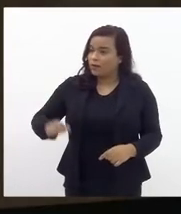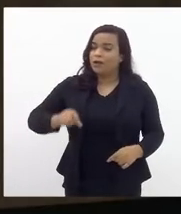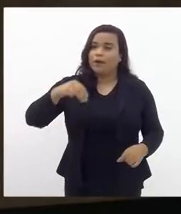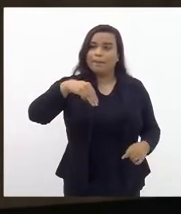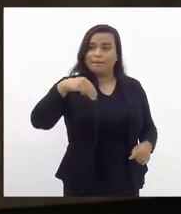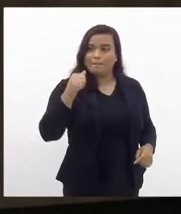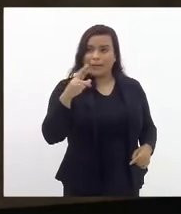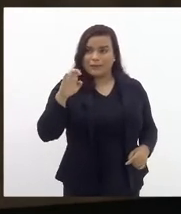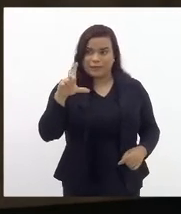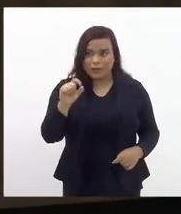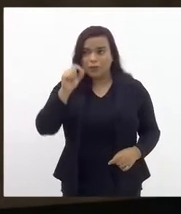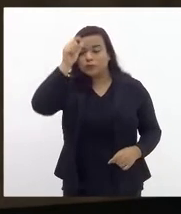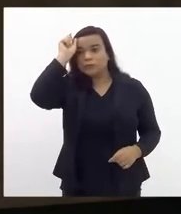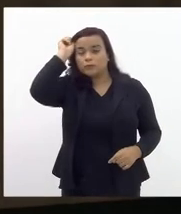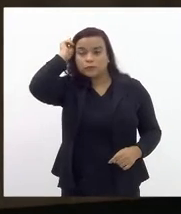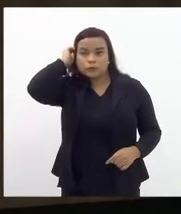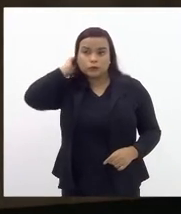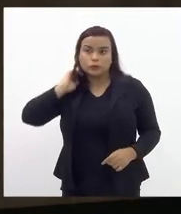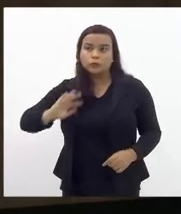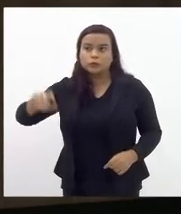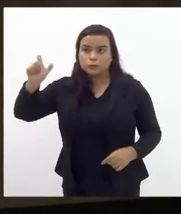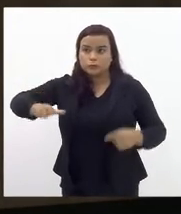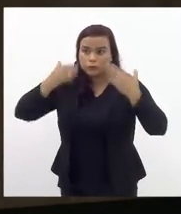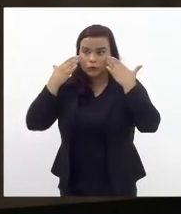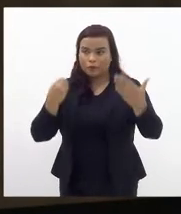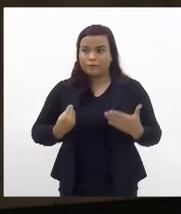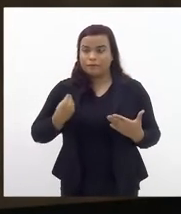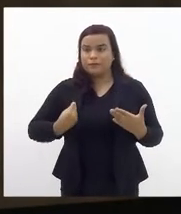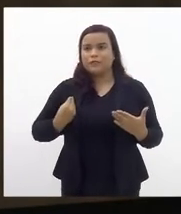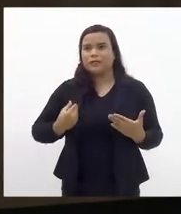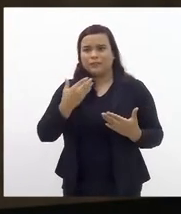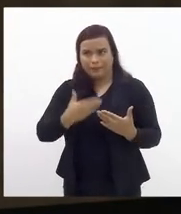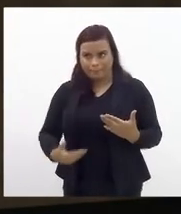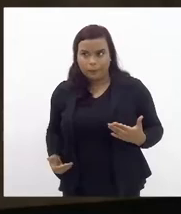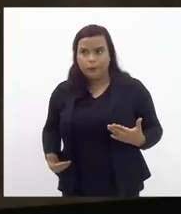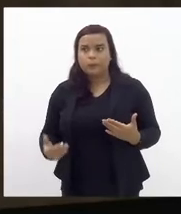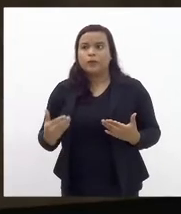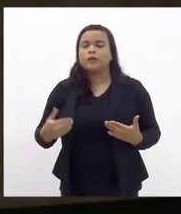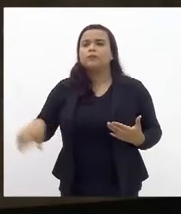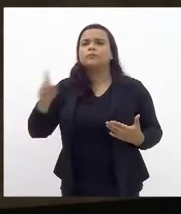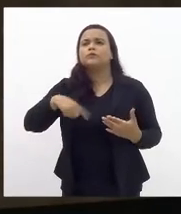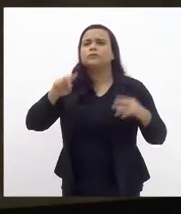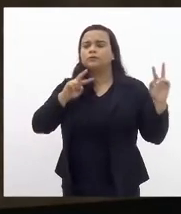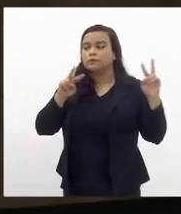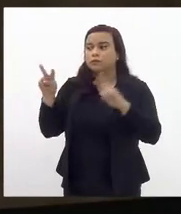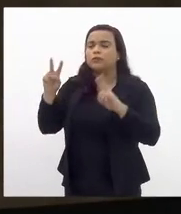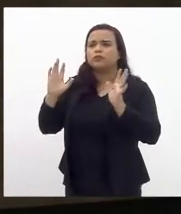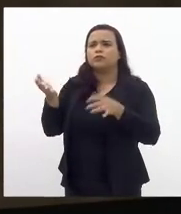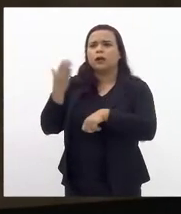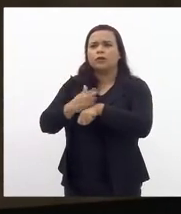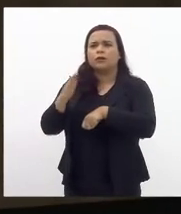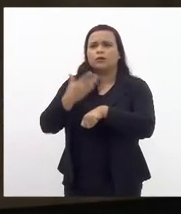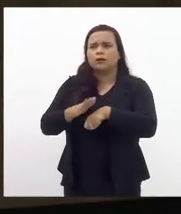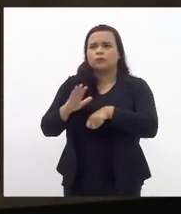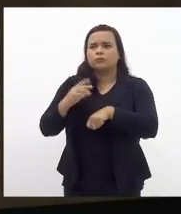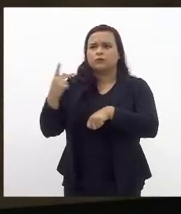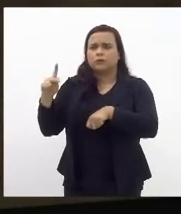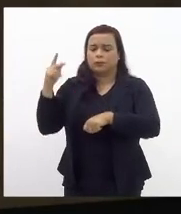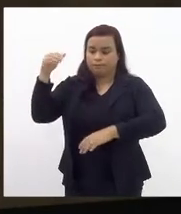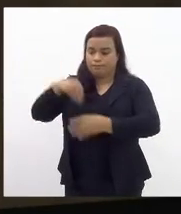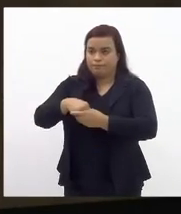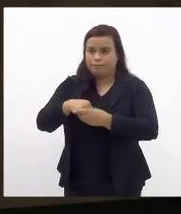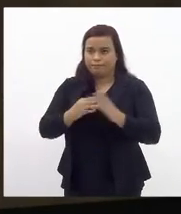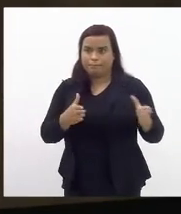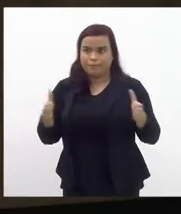notabilizou na vida pública, já no exercício do seu primeiro mandato